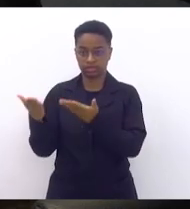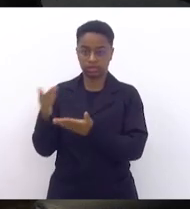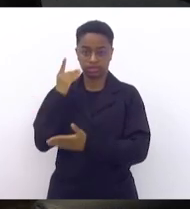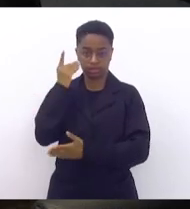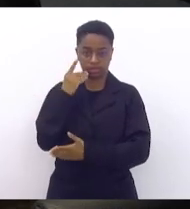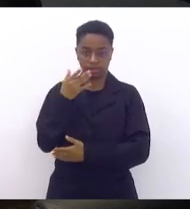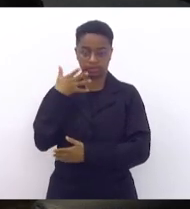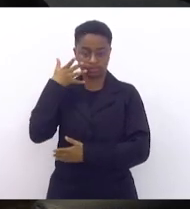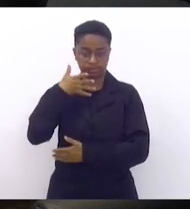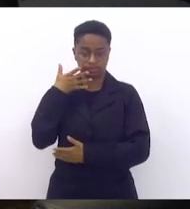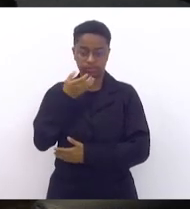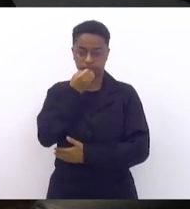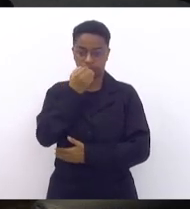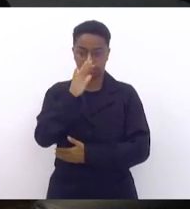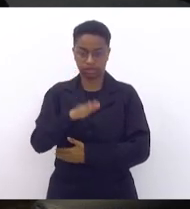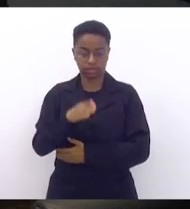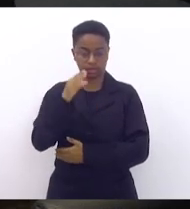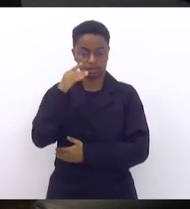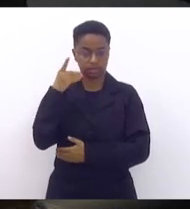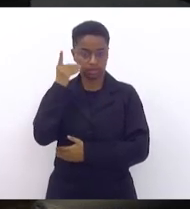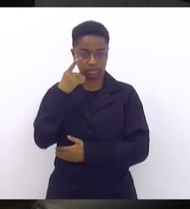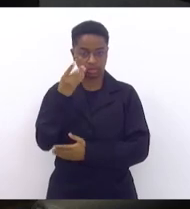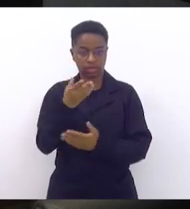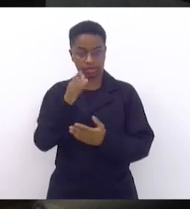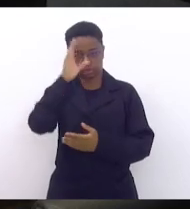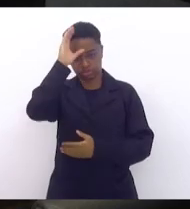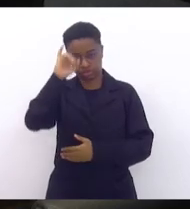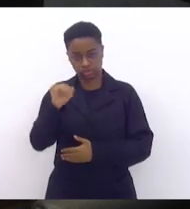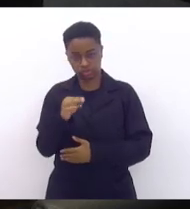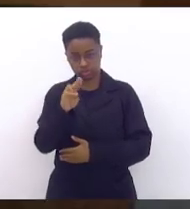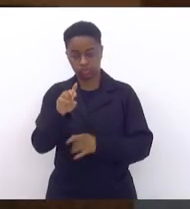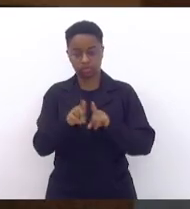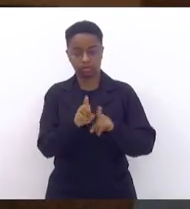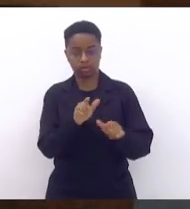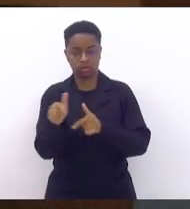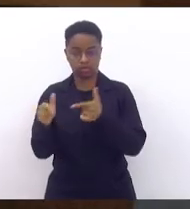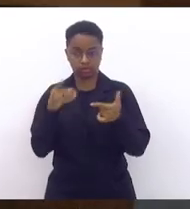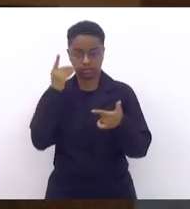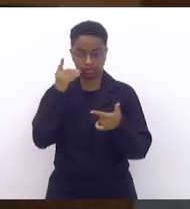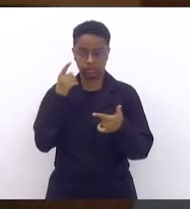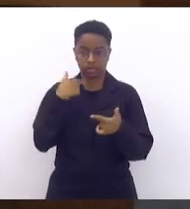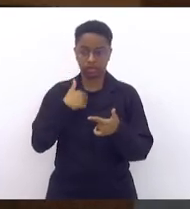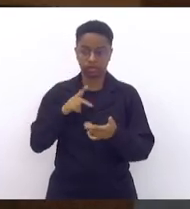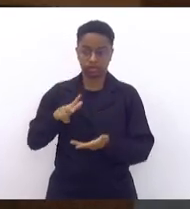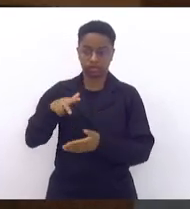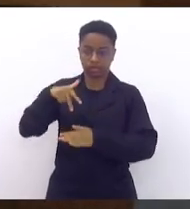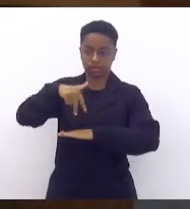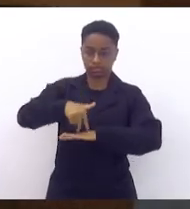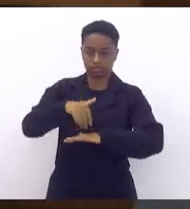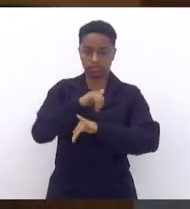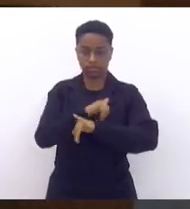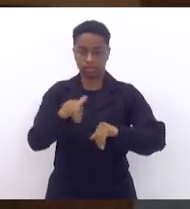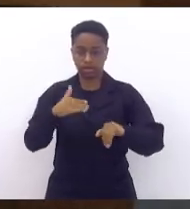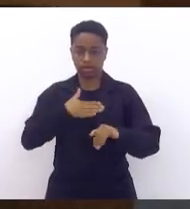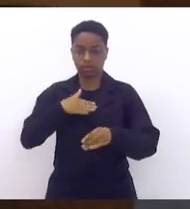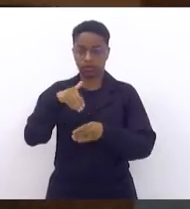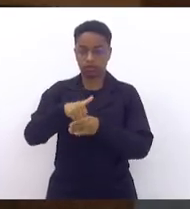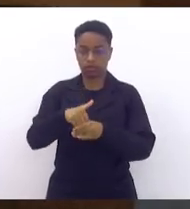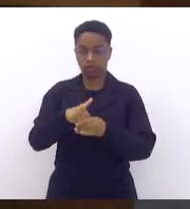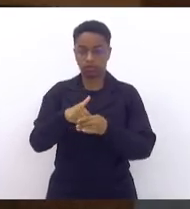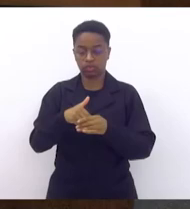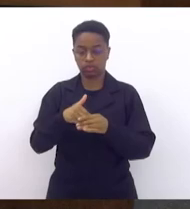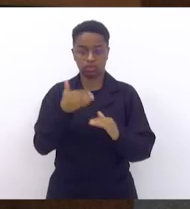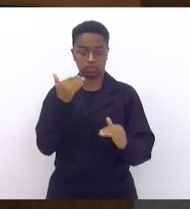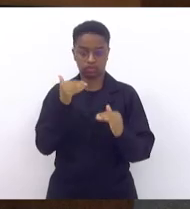Boa tarde, deputada Tia Ju. Boa tarde, deputadas e deputados. Venho à tribuna declarar meu voto contrário